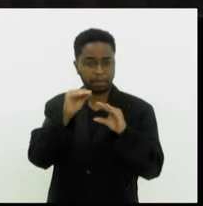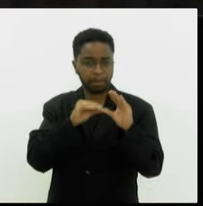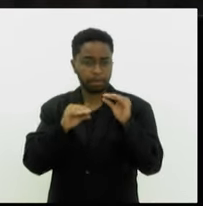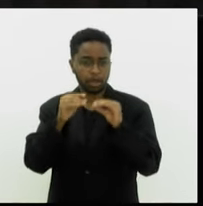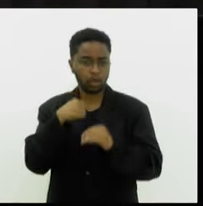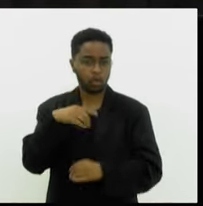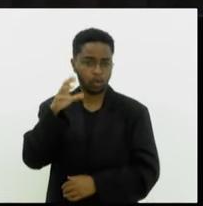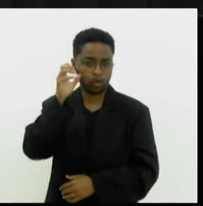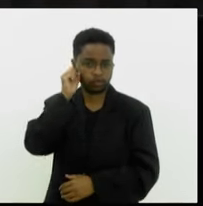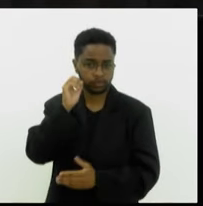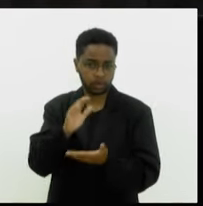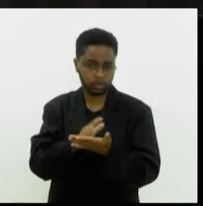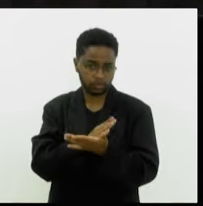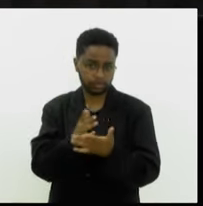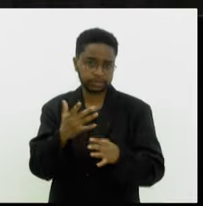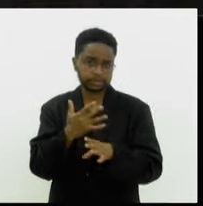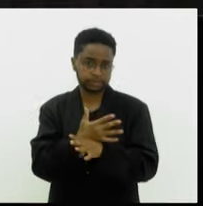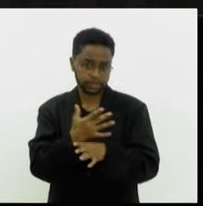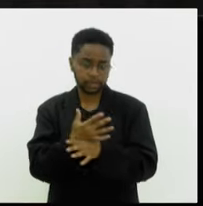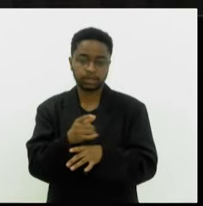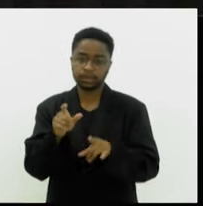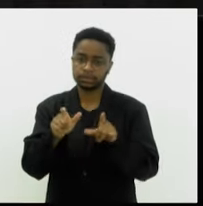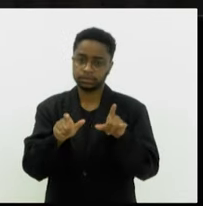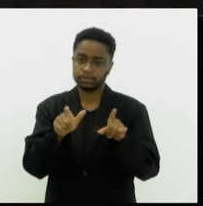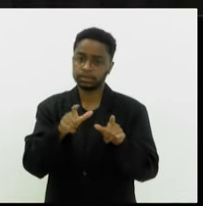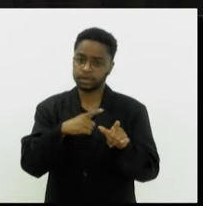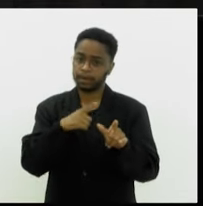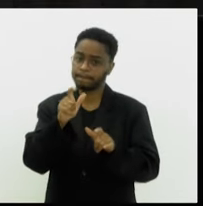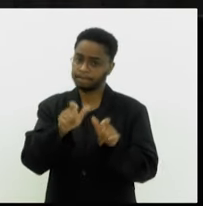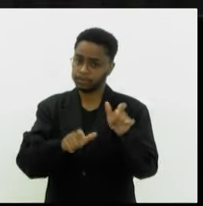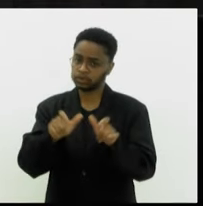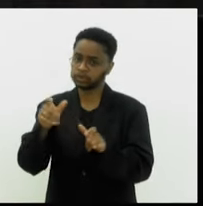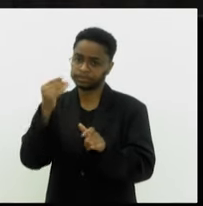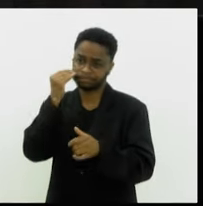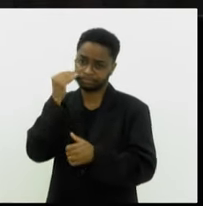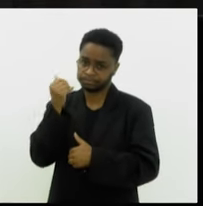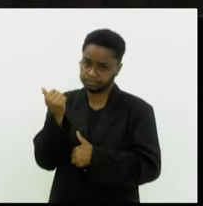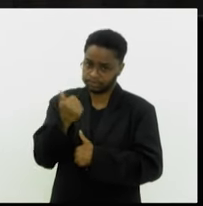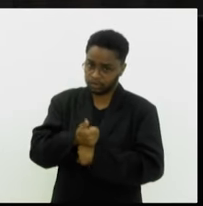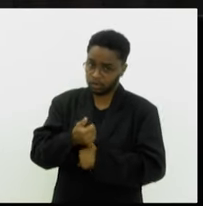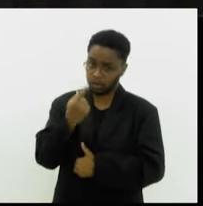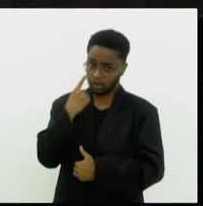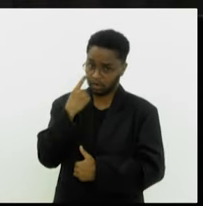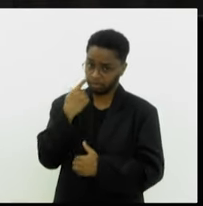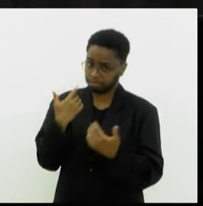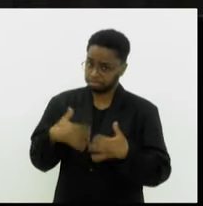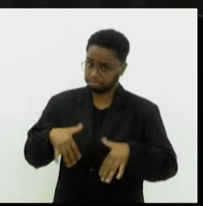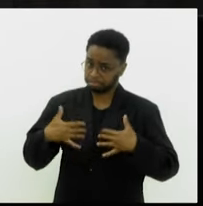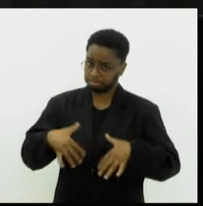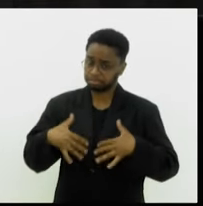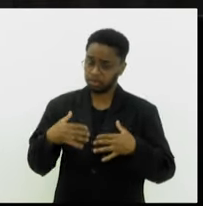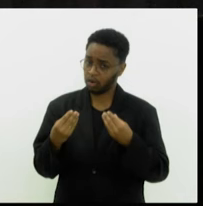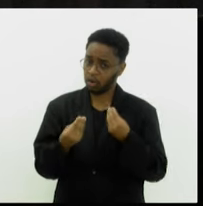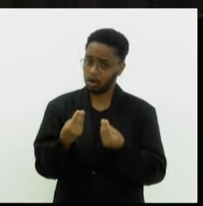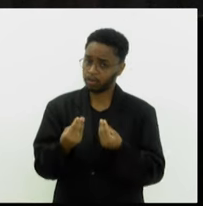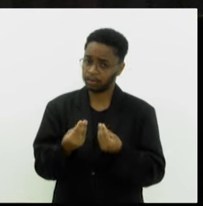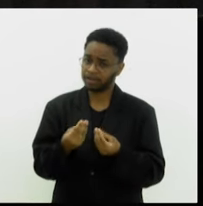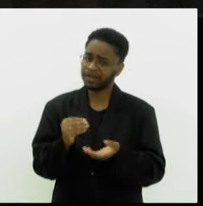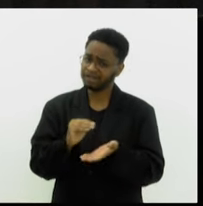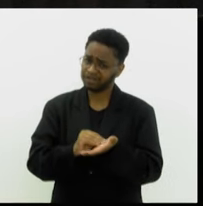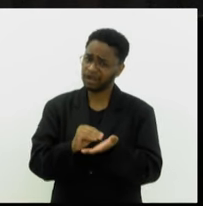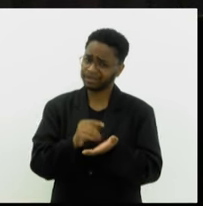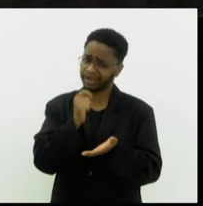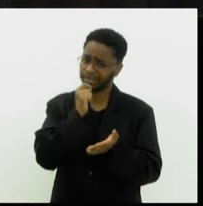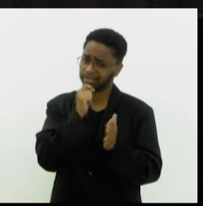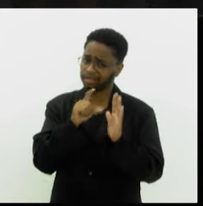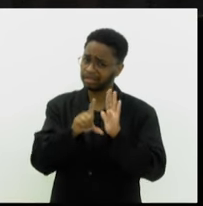algumas cidades, até pessoas já se colocando no meu lugar. Olha, meu Deus, ainda falta fazer bastante lei ainda